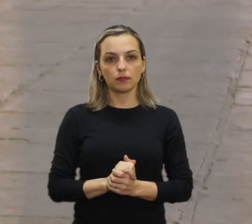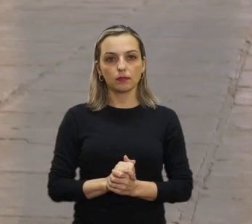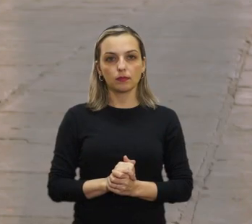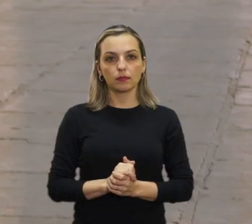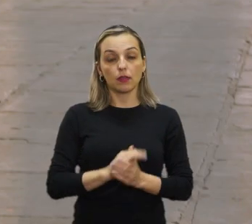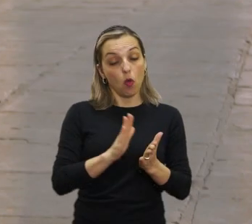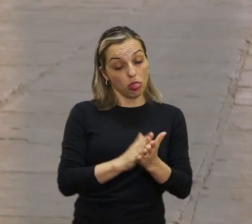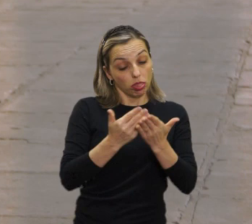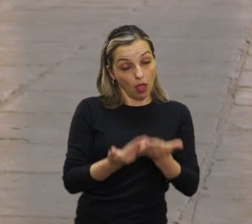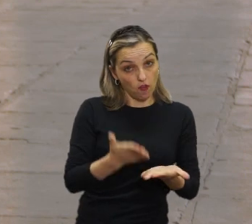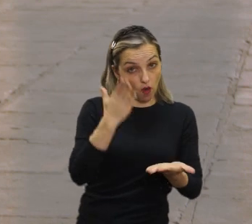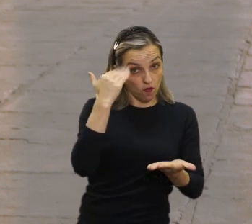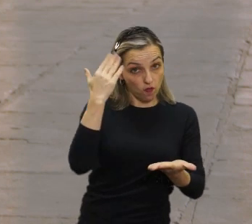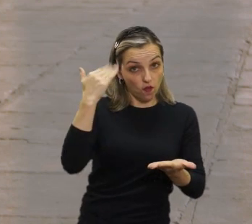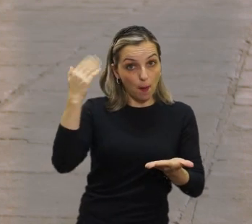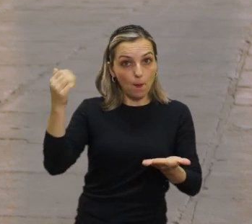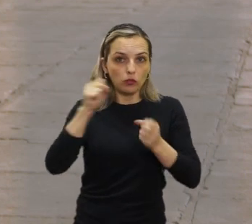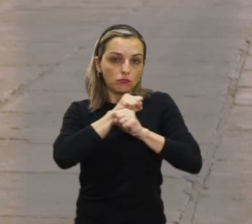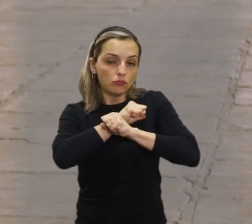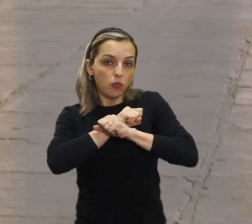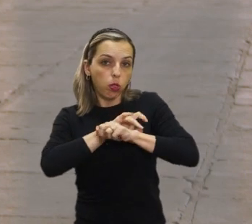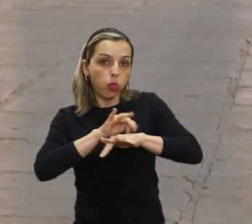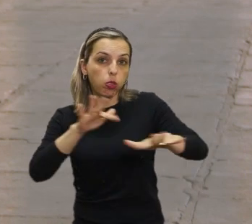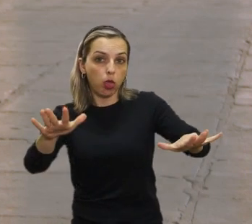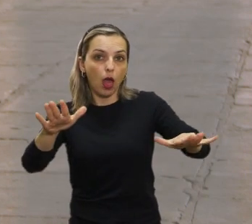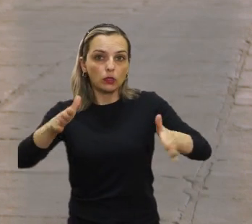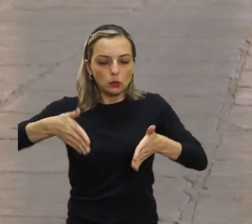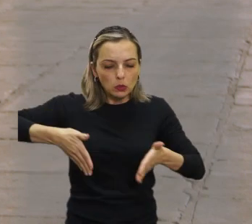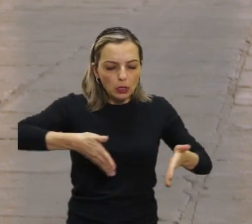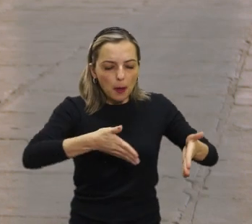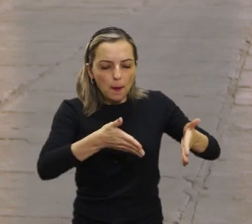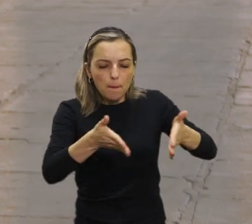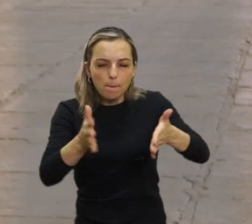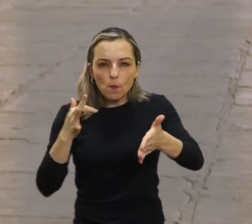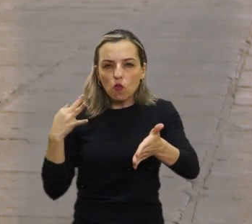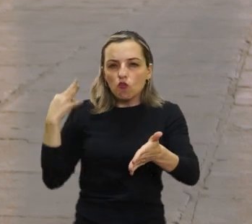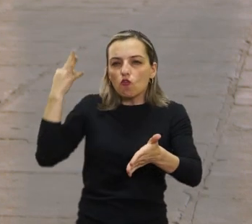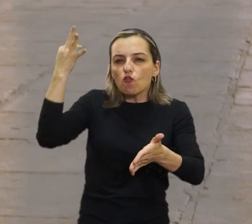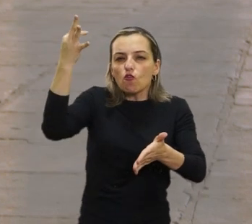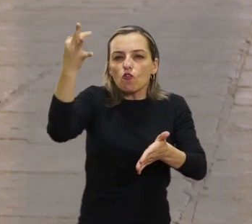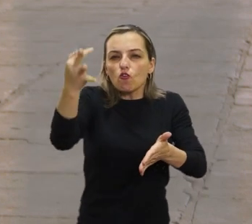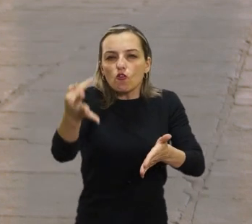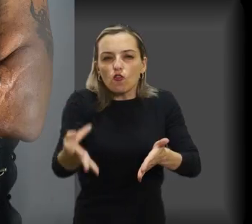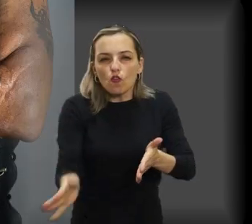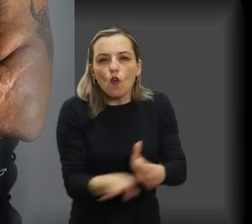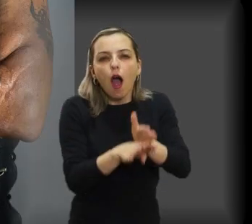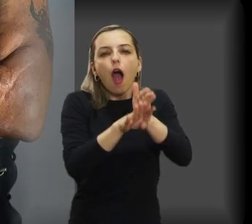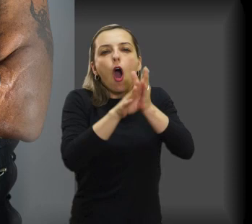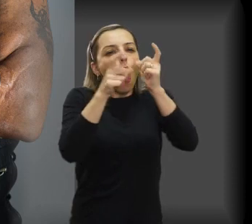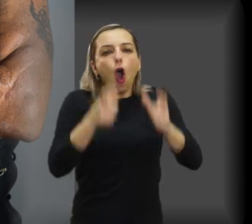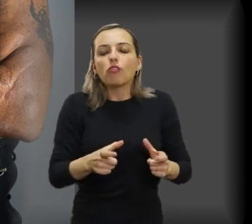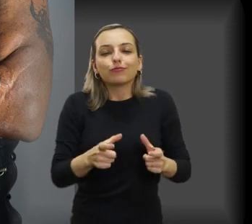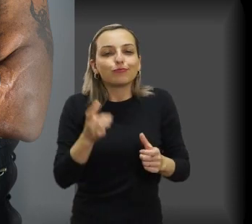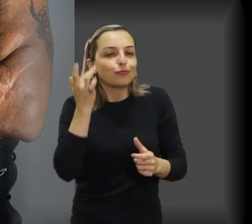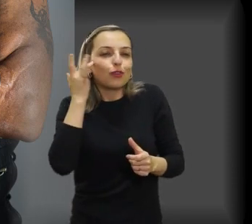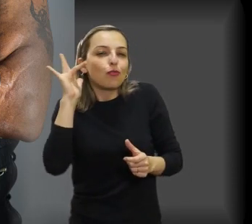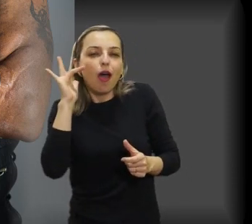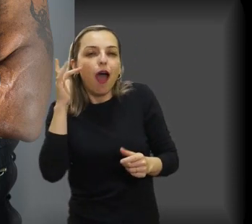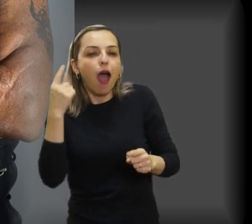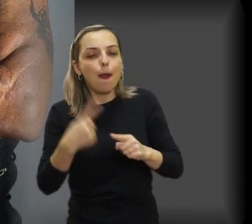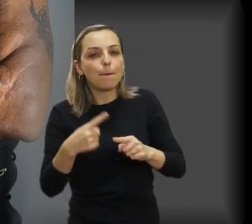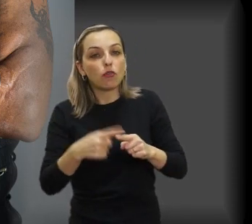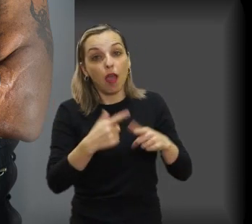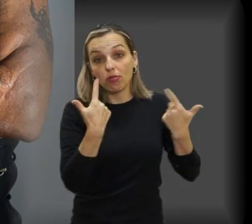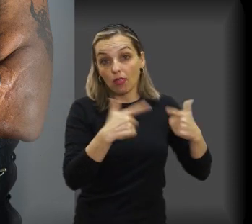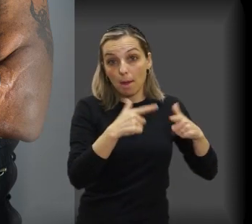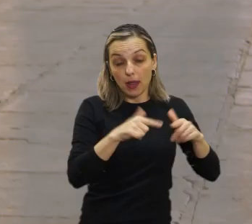Então, eu acho que esse boom que o livro está dando, ainda não consegui parar para pensar até onde ele vai me levar, porque continuo, claro, trabalhando como